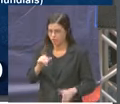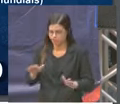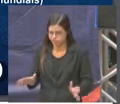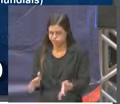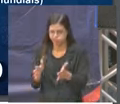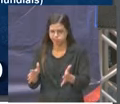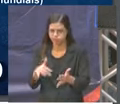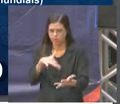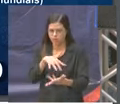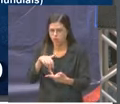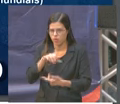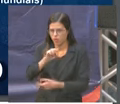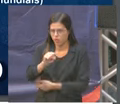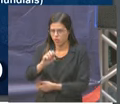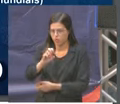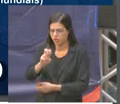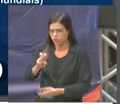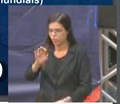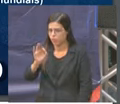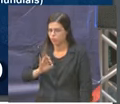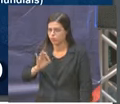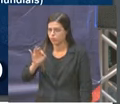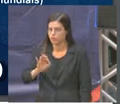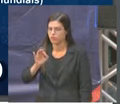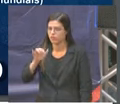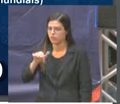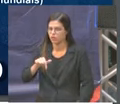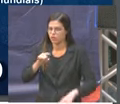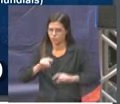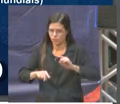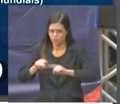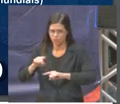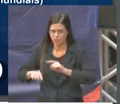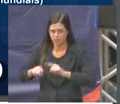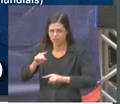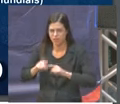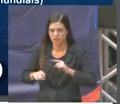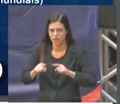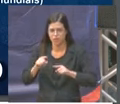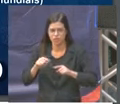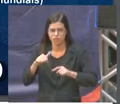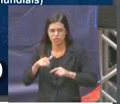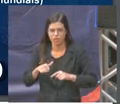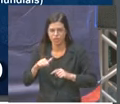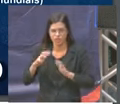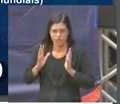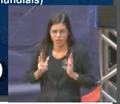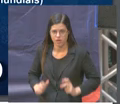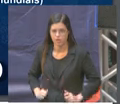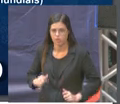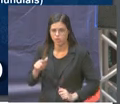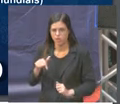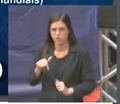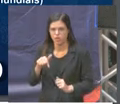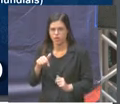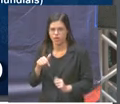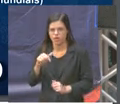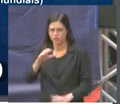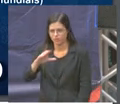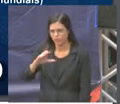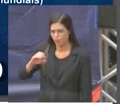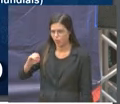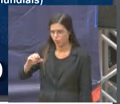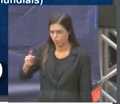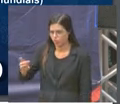mundo. 85% das fontes renováveis é a matriz elétrica do país. A gente tem uma indústria de baixo carbono, a segunda maior